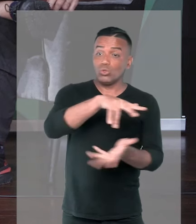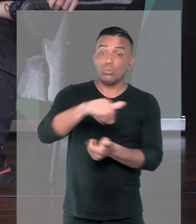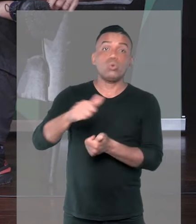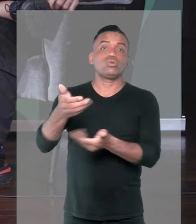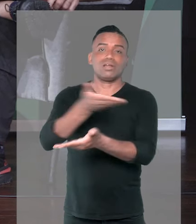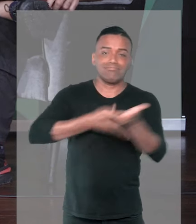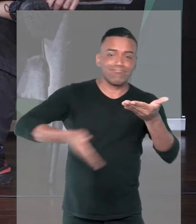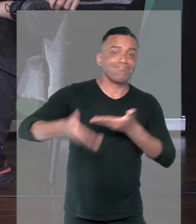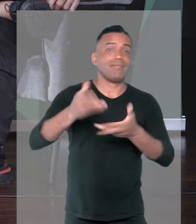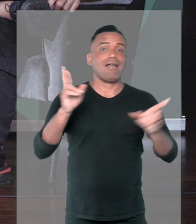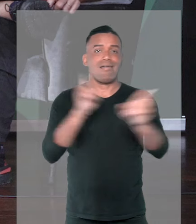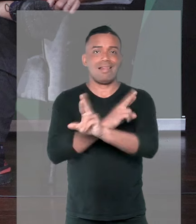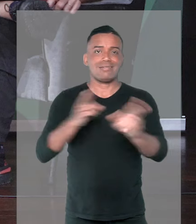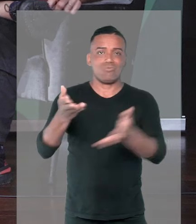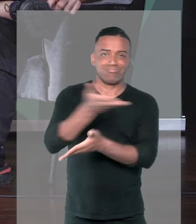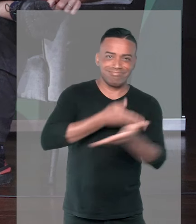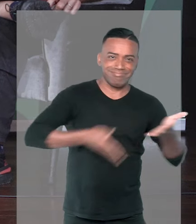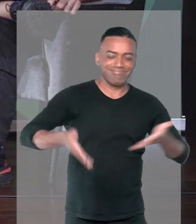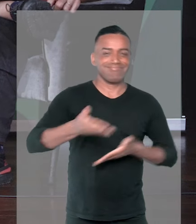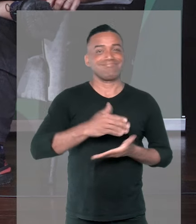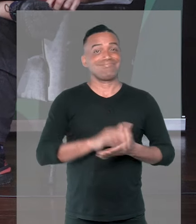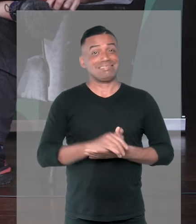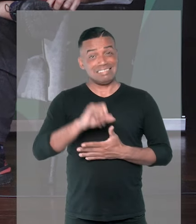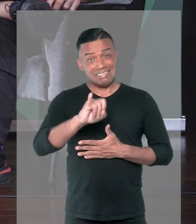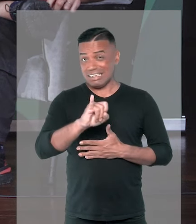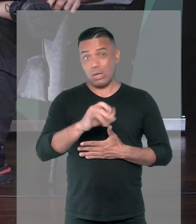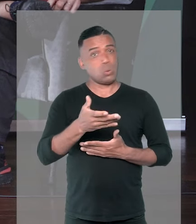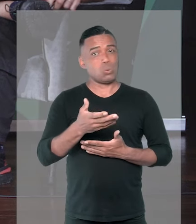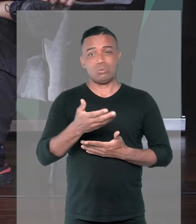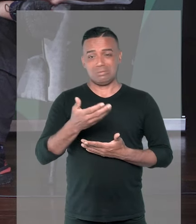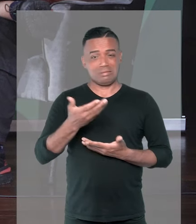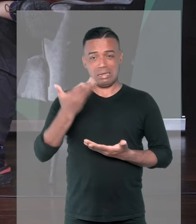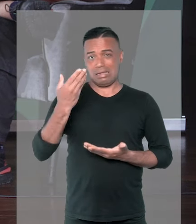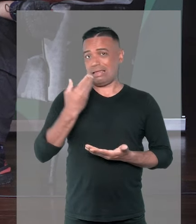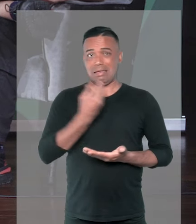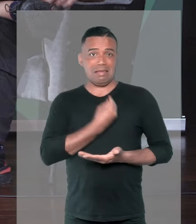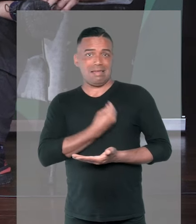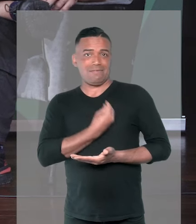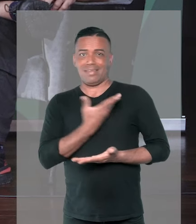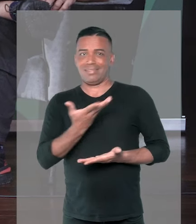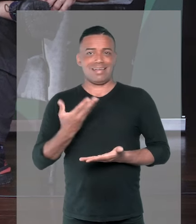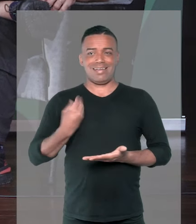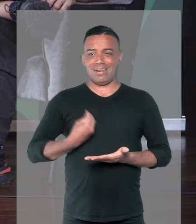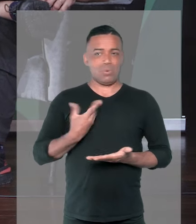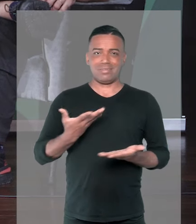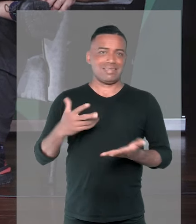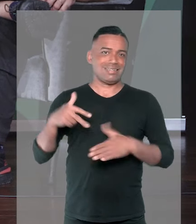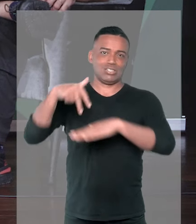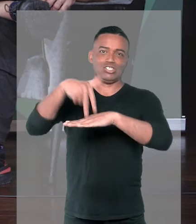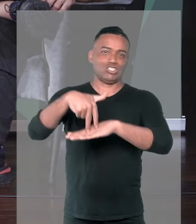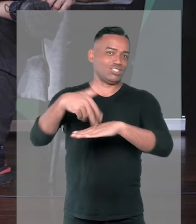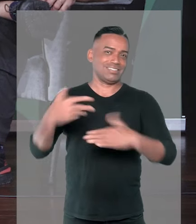tem um relacionamento né senão a gente não existe pelo menos como a gente se diz